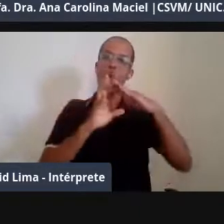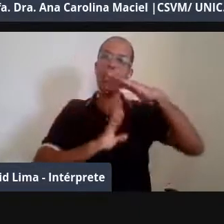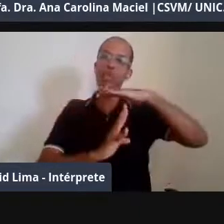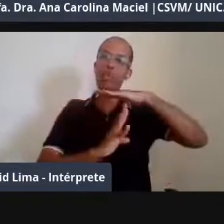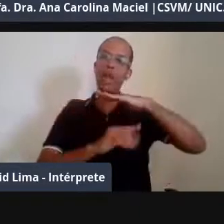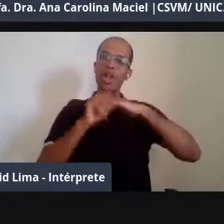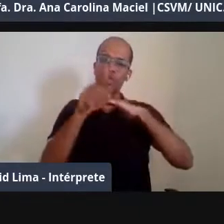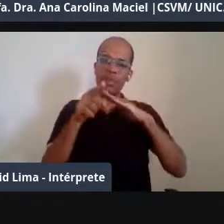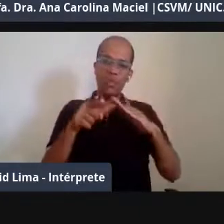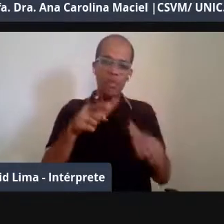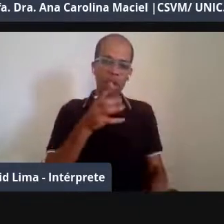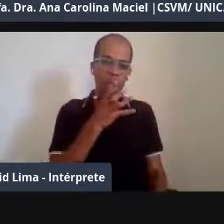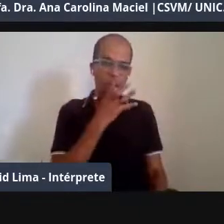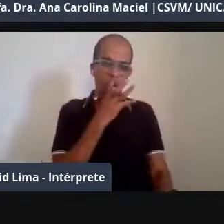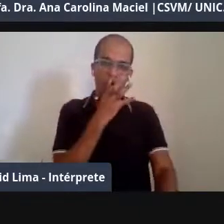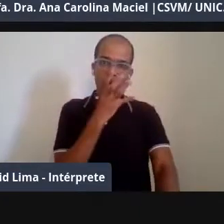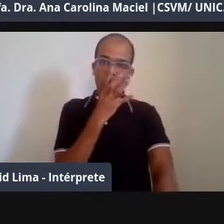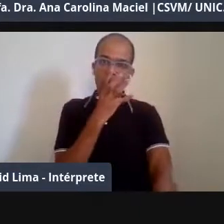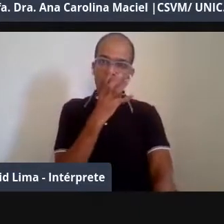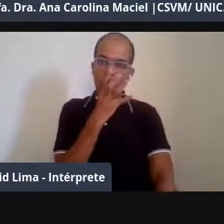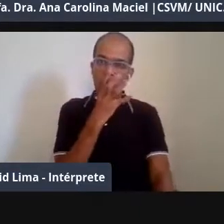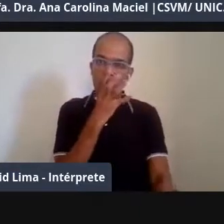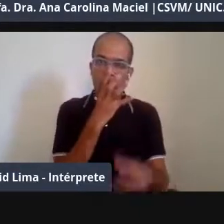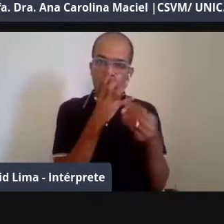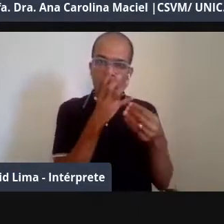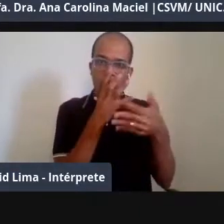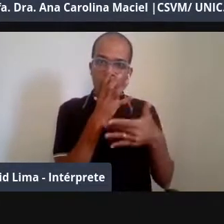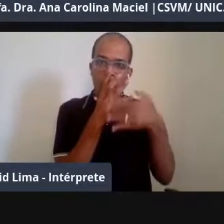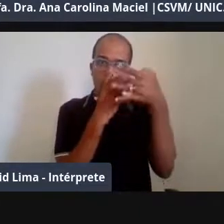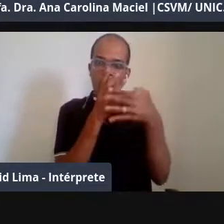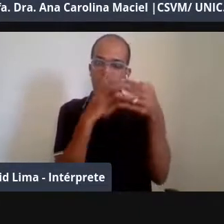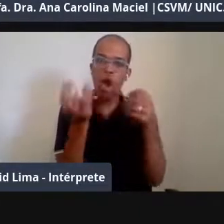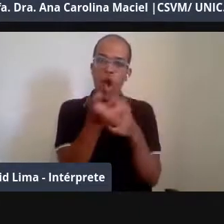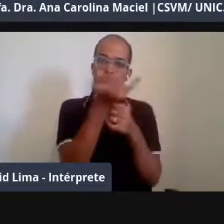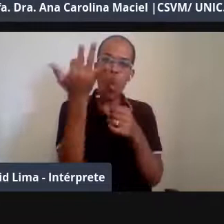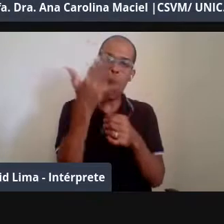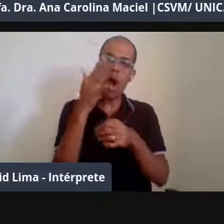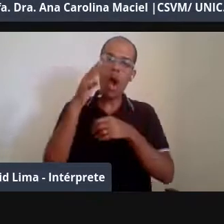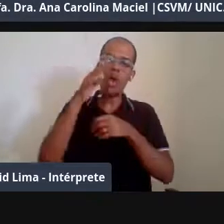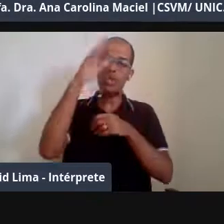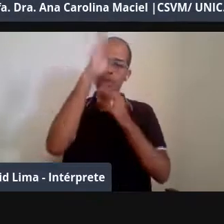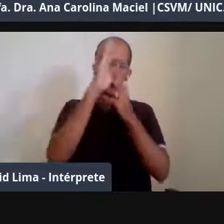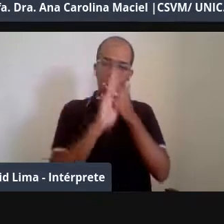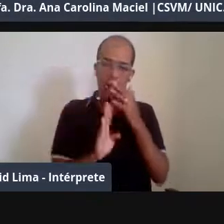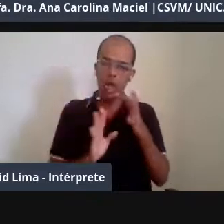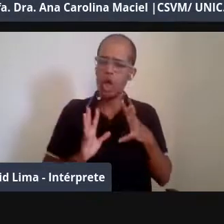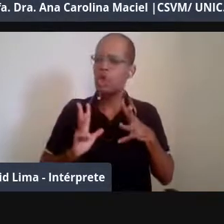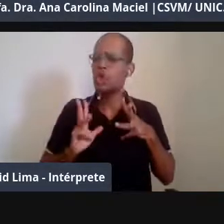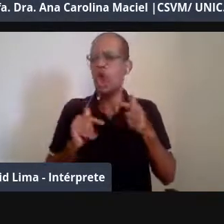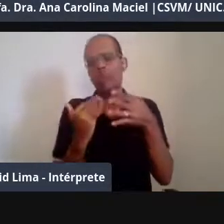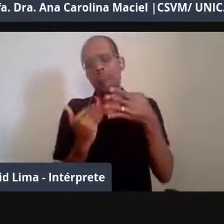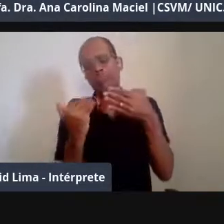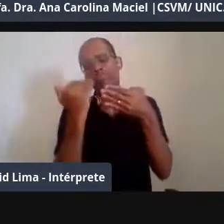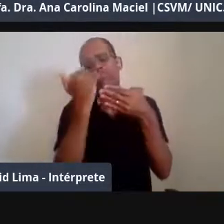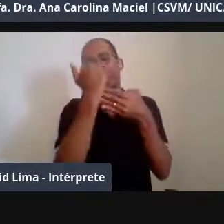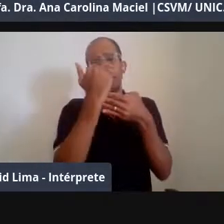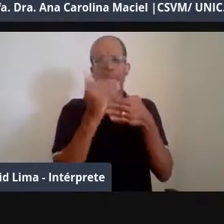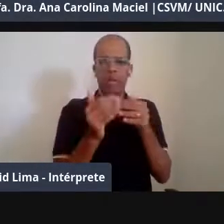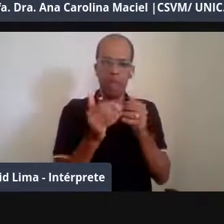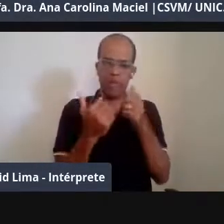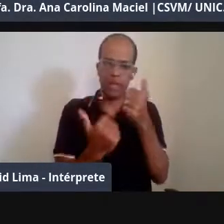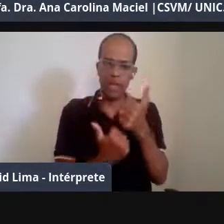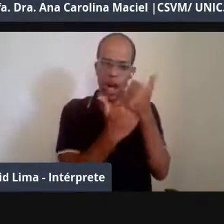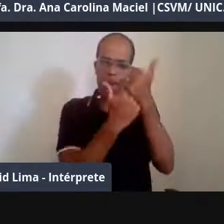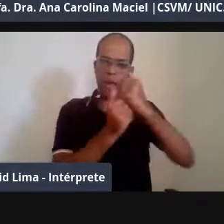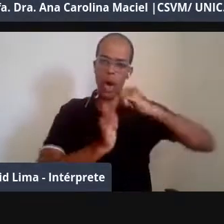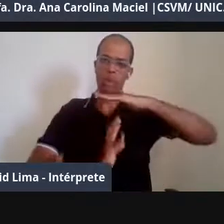ficar espantado com o número de brasileiros de todas as camadas sociais que apoiam os